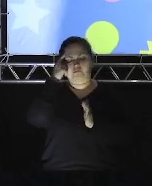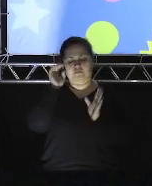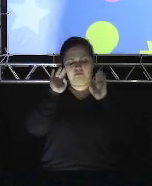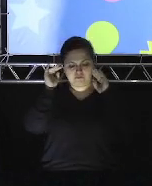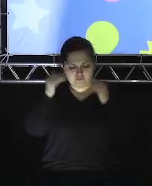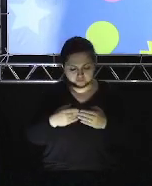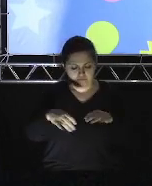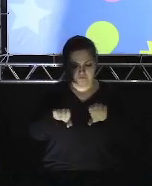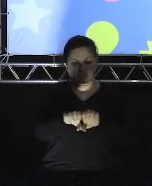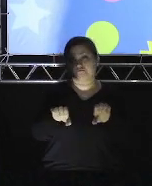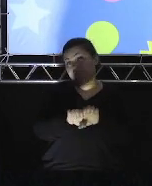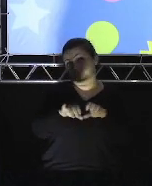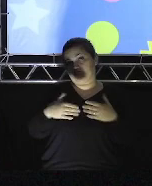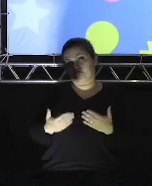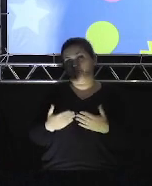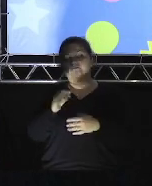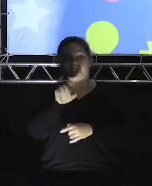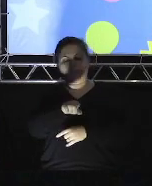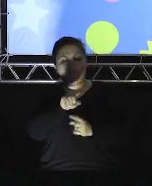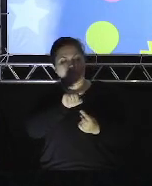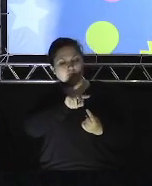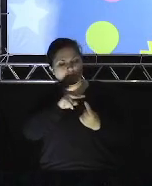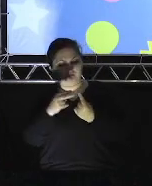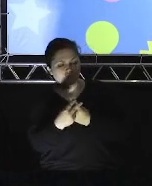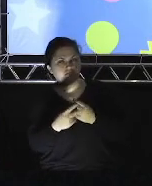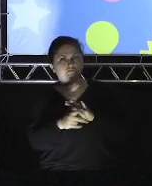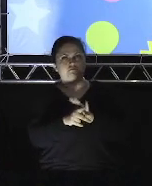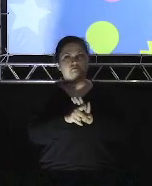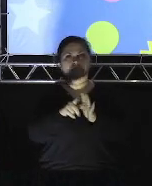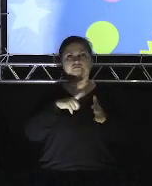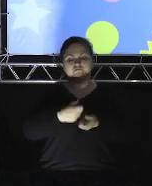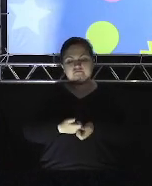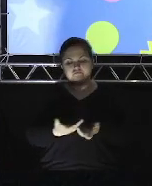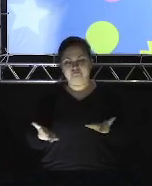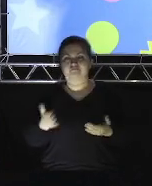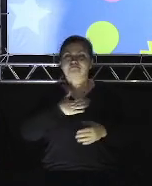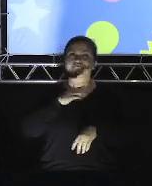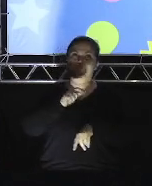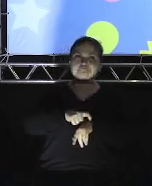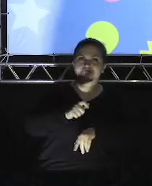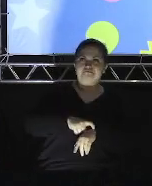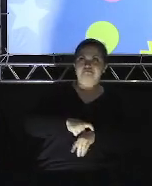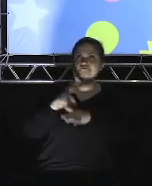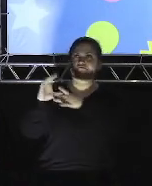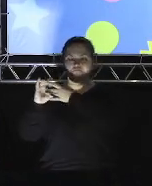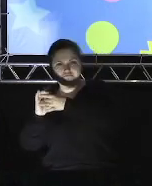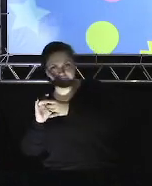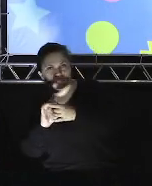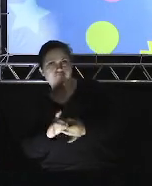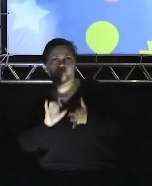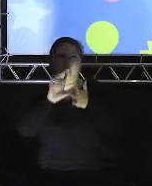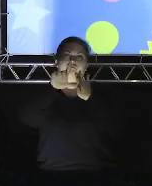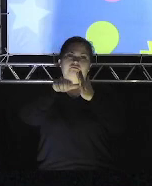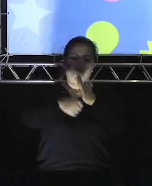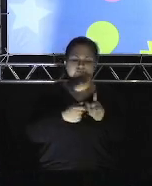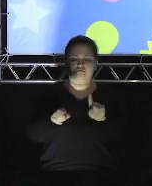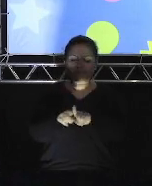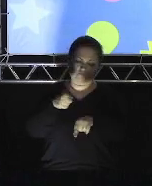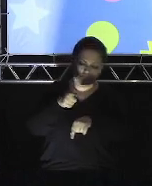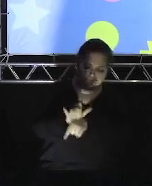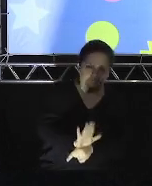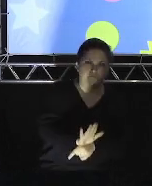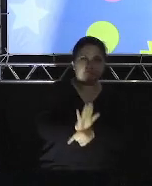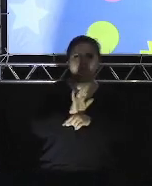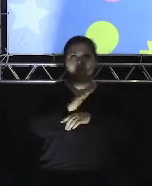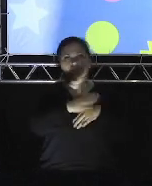estruturais. Então, esse ponto de eu ter que dividir meu tempo para ficar no contexto e depois também ajudar